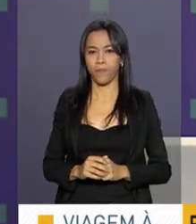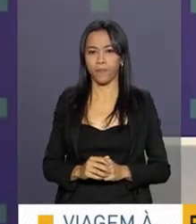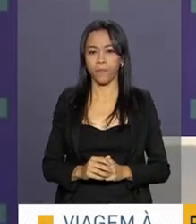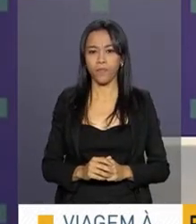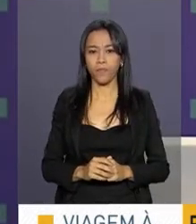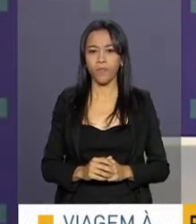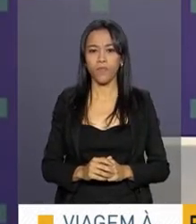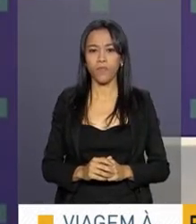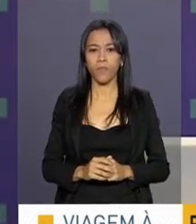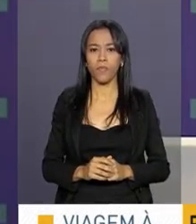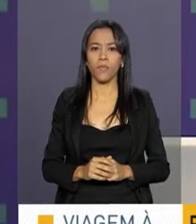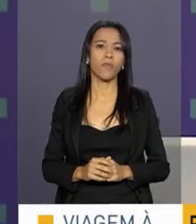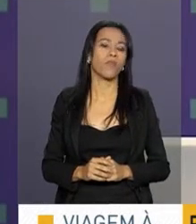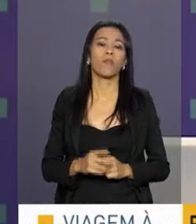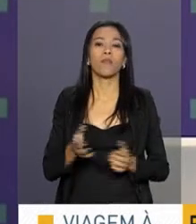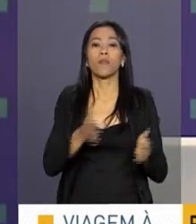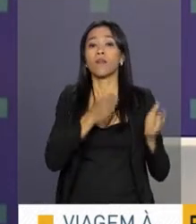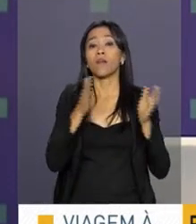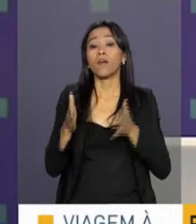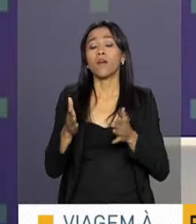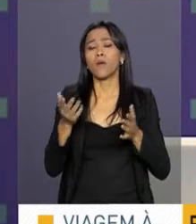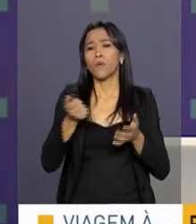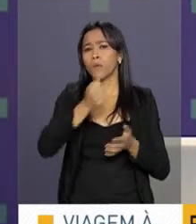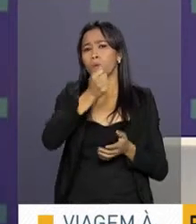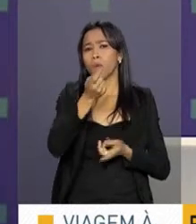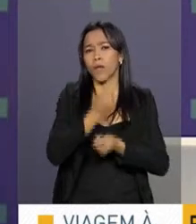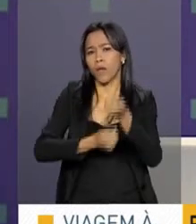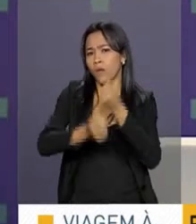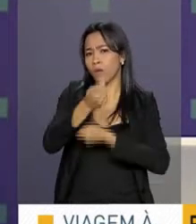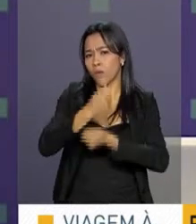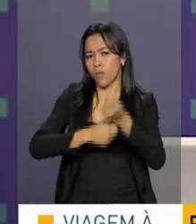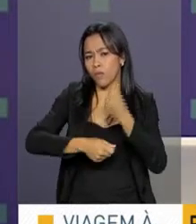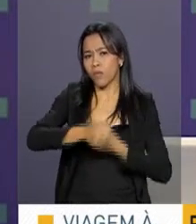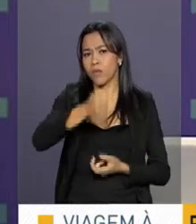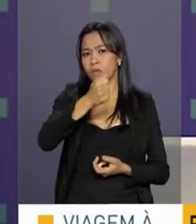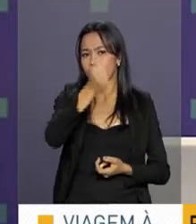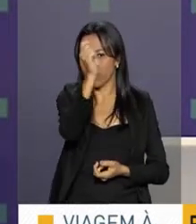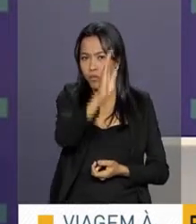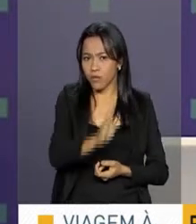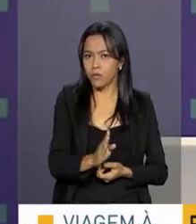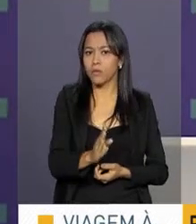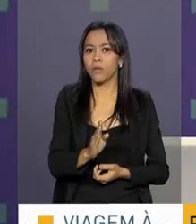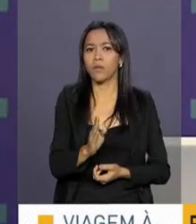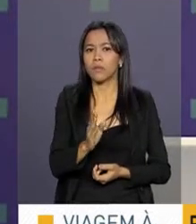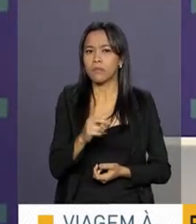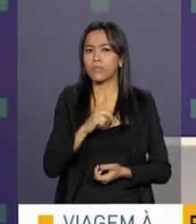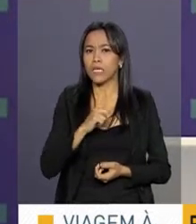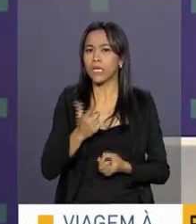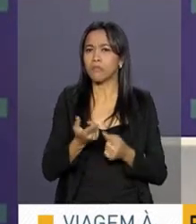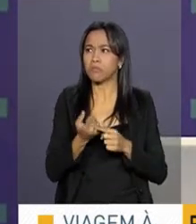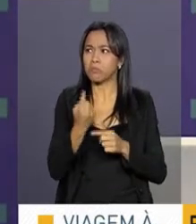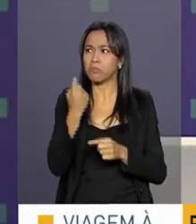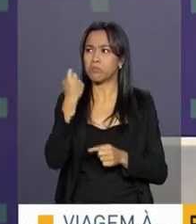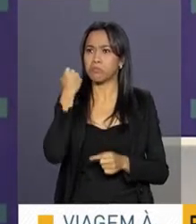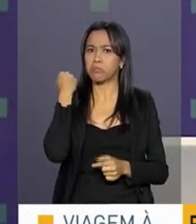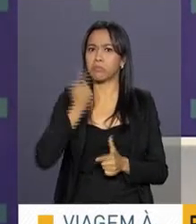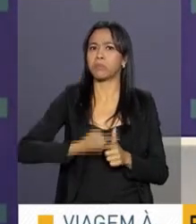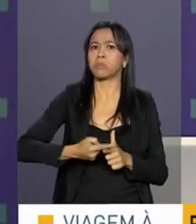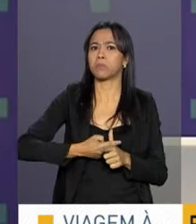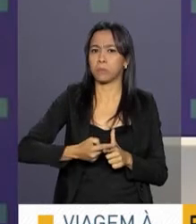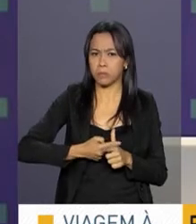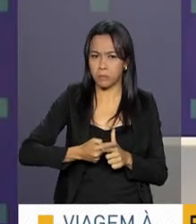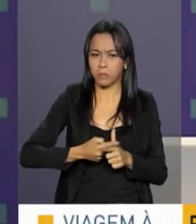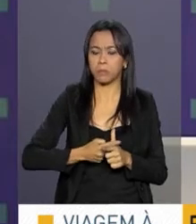A situação econômica do Brasil passou por um período crítico nos últimos dois anos, onde nós